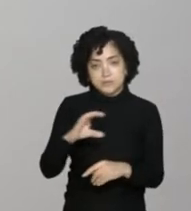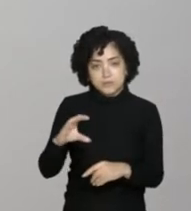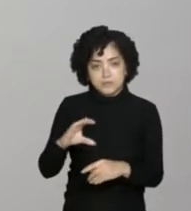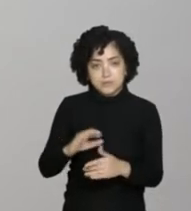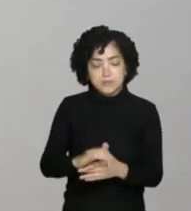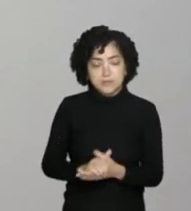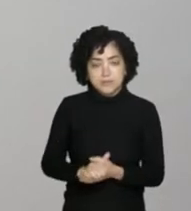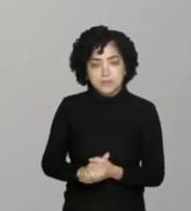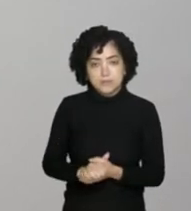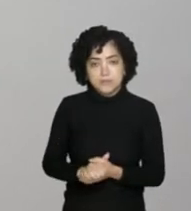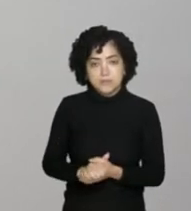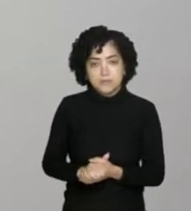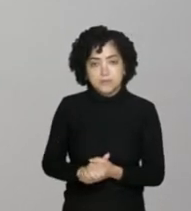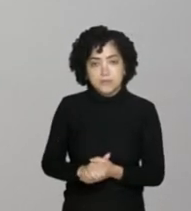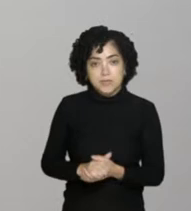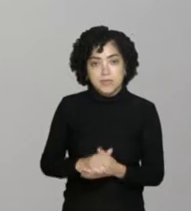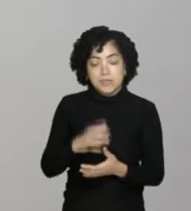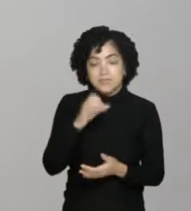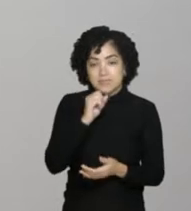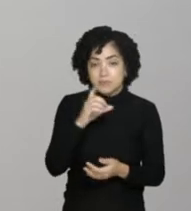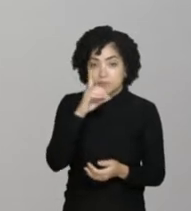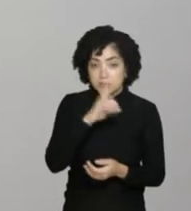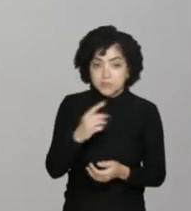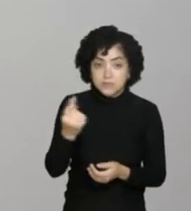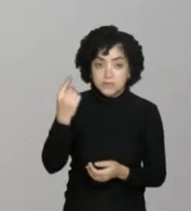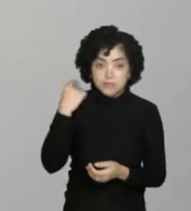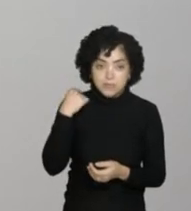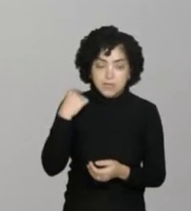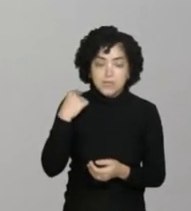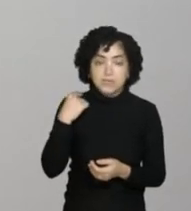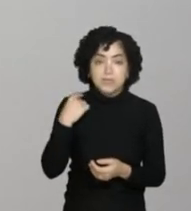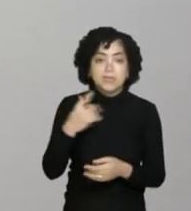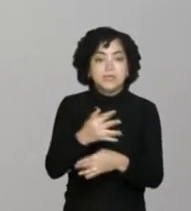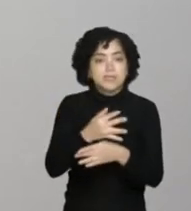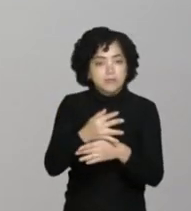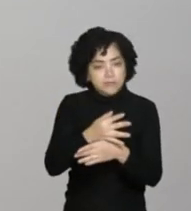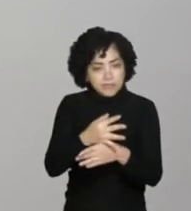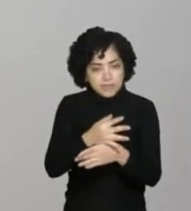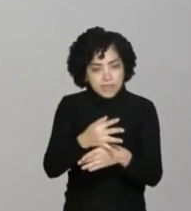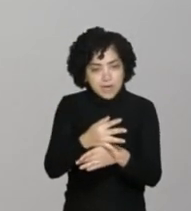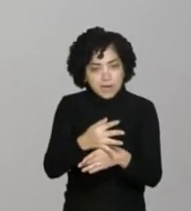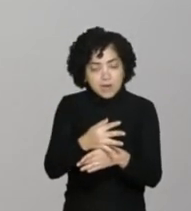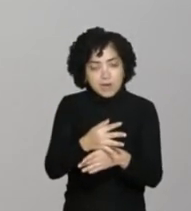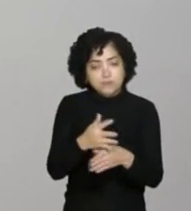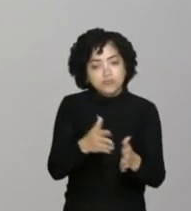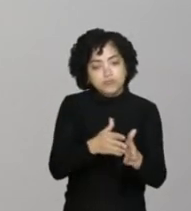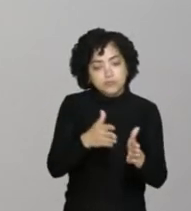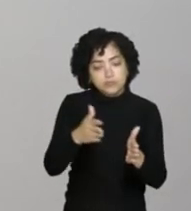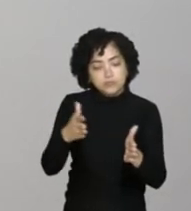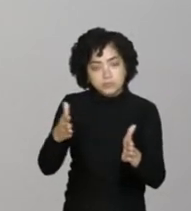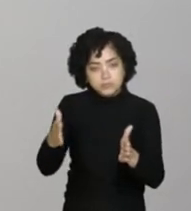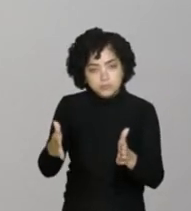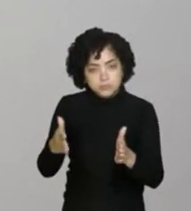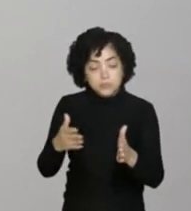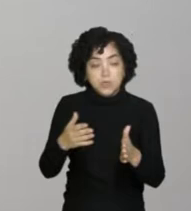Esse fim de semana foi um feriadão prolongado para a gente também, mas com trabalho visitando os